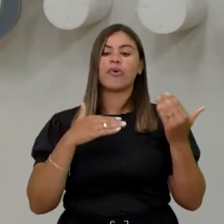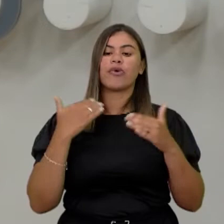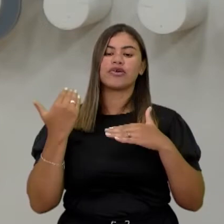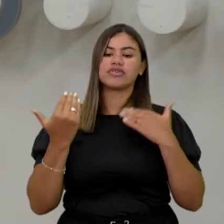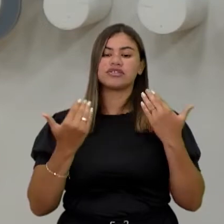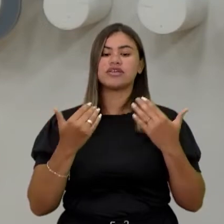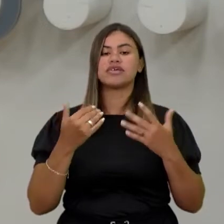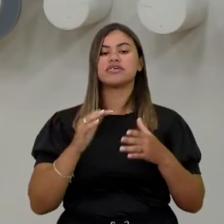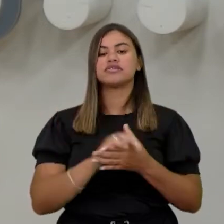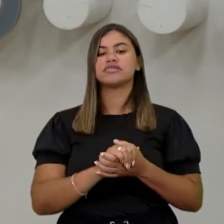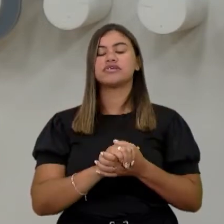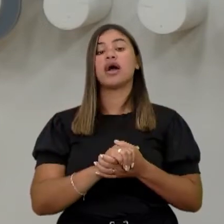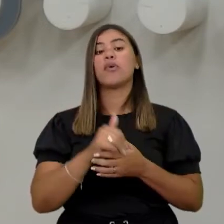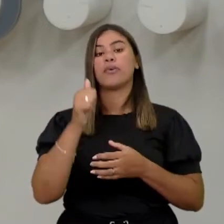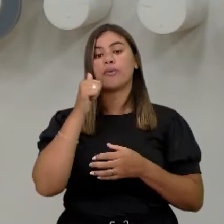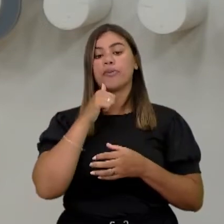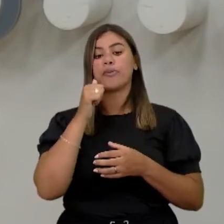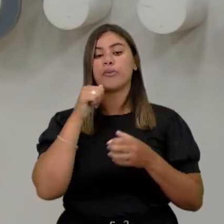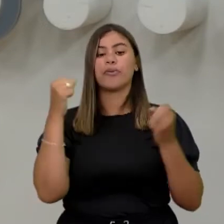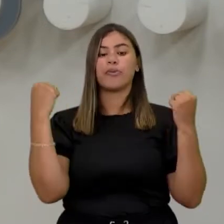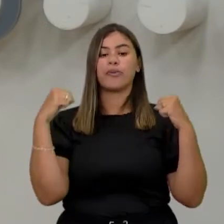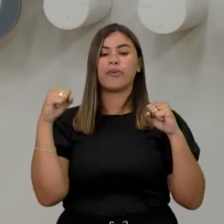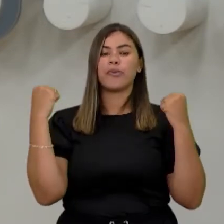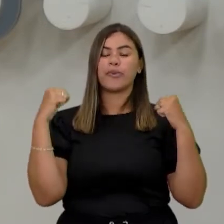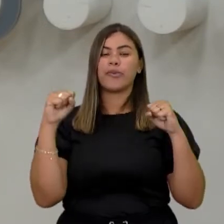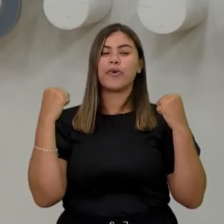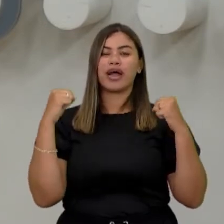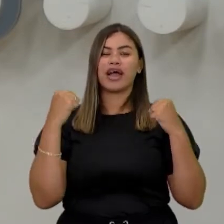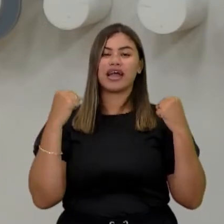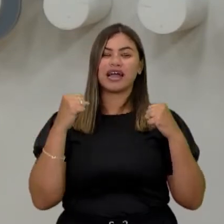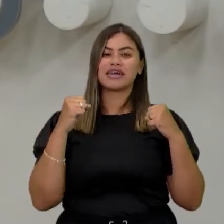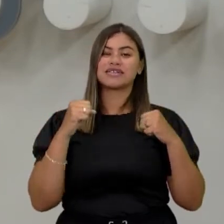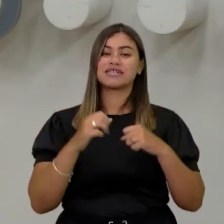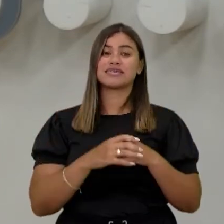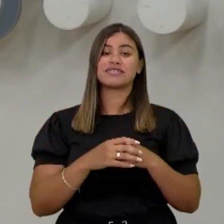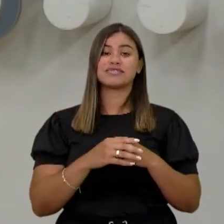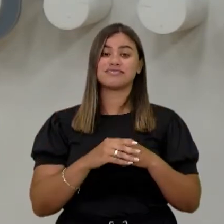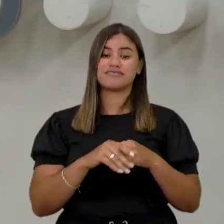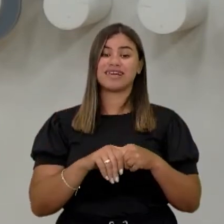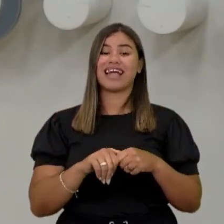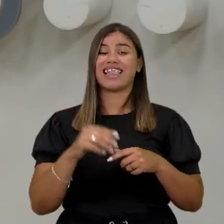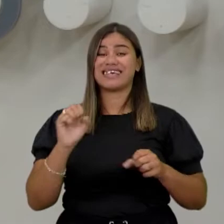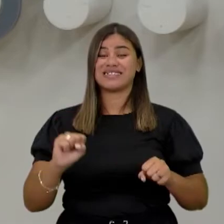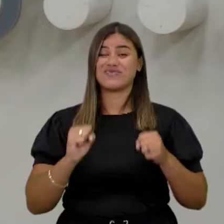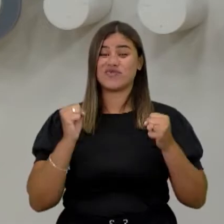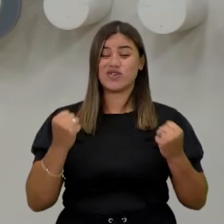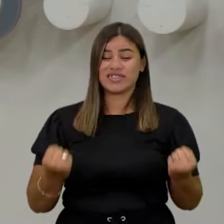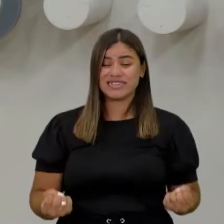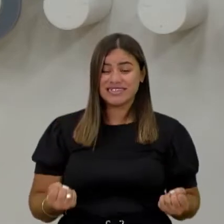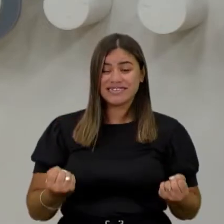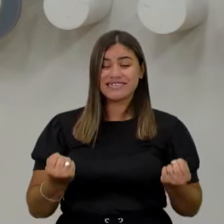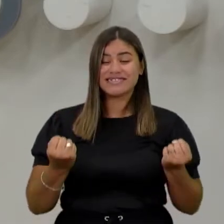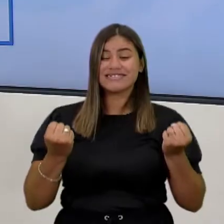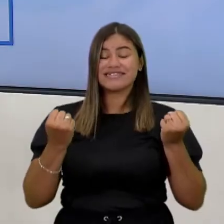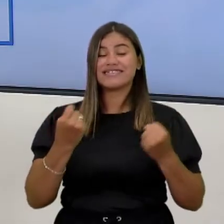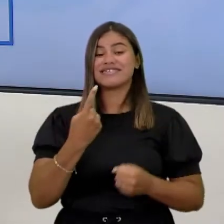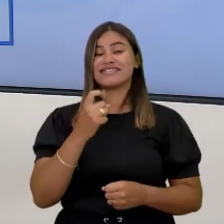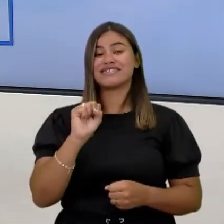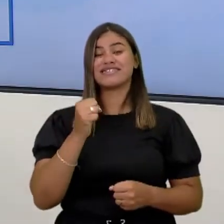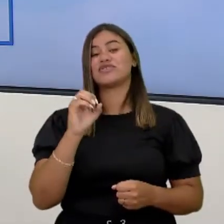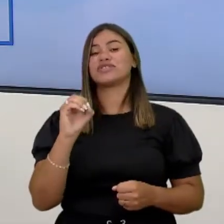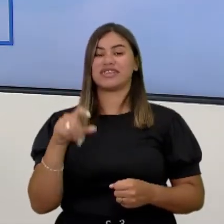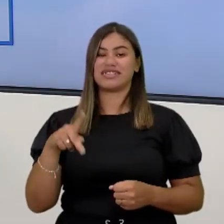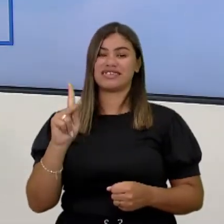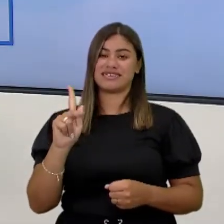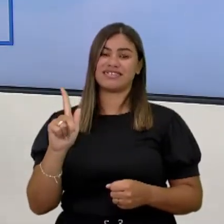de uma mulher em uma academia. A mulher morre esmagada ao tentar levantar 180 quilos na academia. Então, uma das pautas internacionais